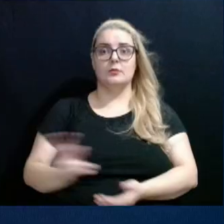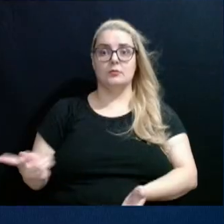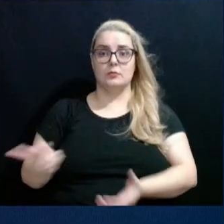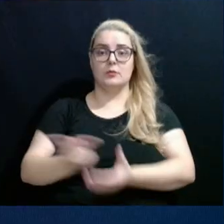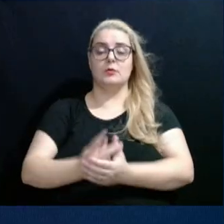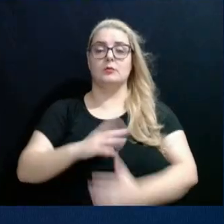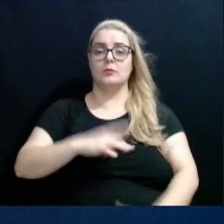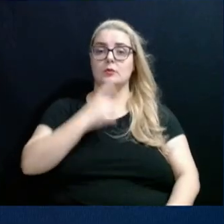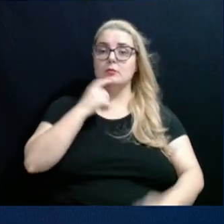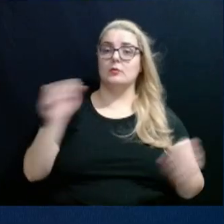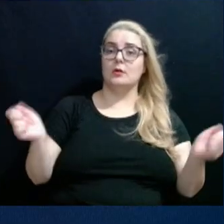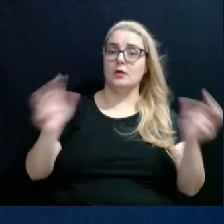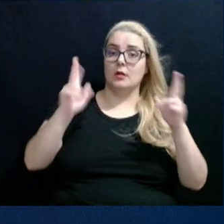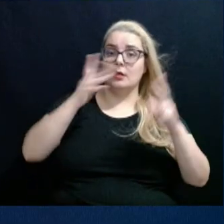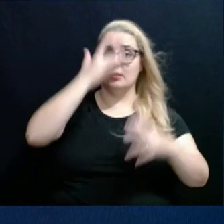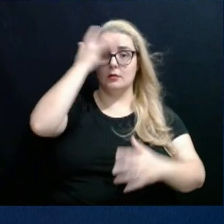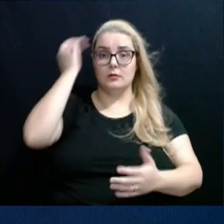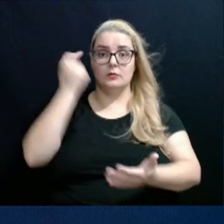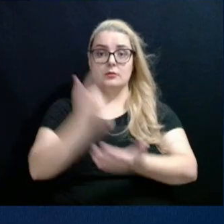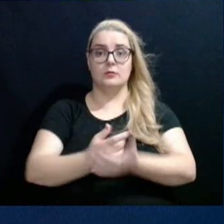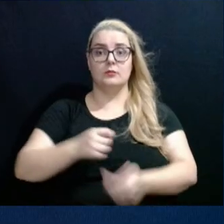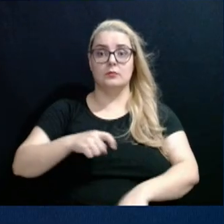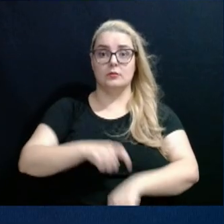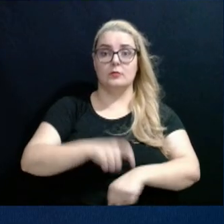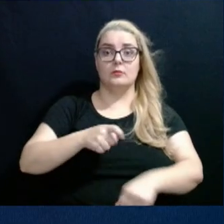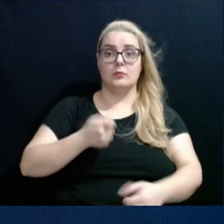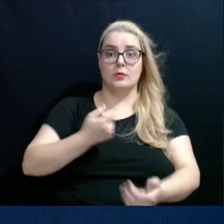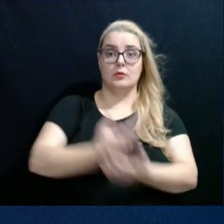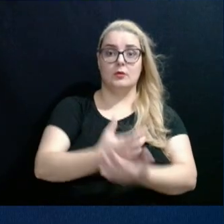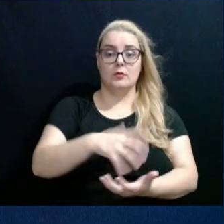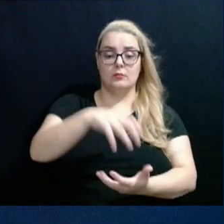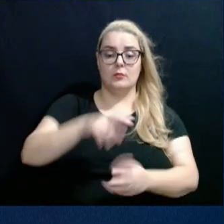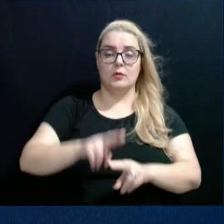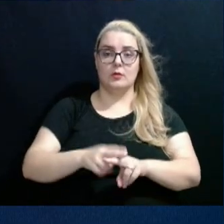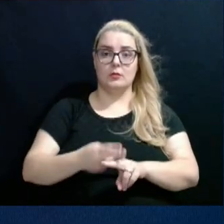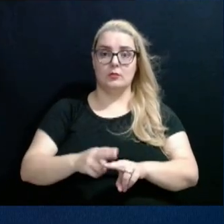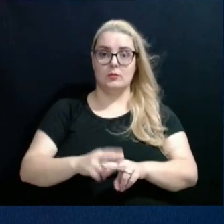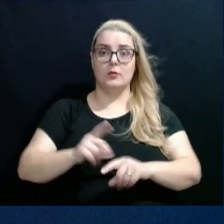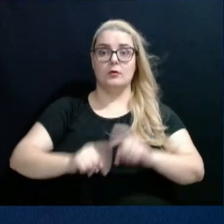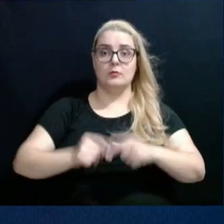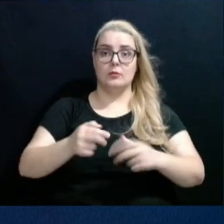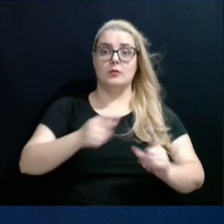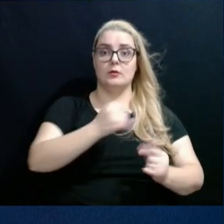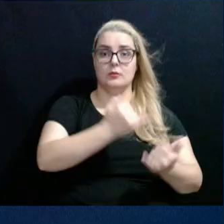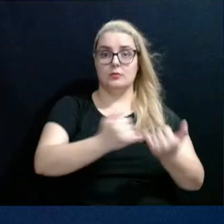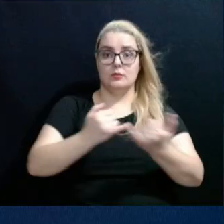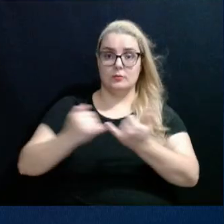alerta consumidores na hora das compras dos ovos de chocolate e produtos típicos.